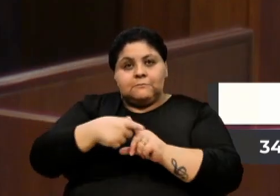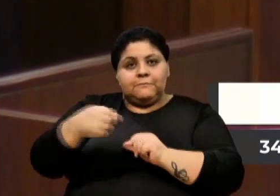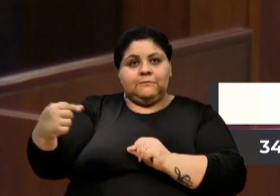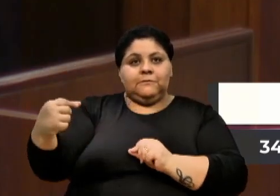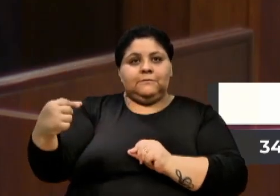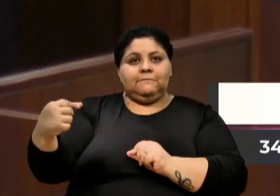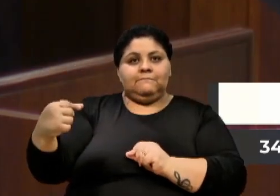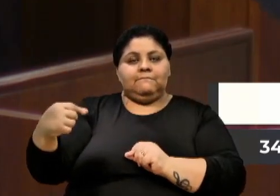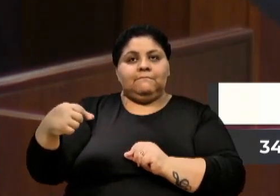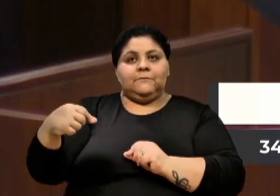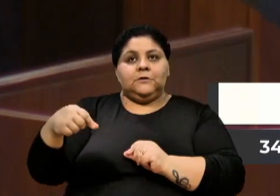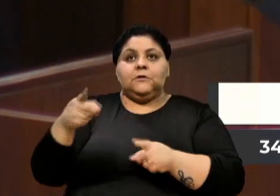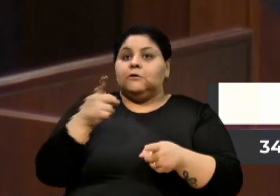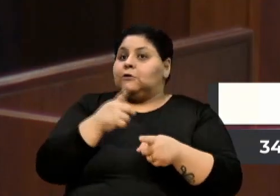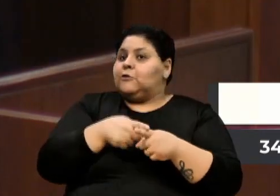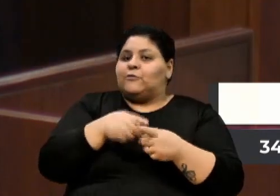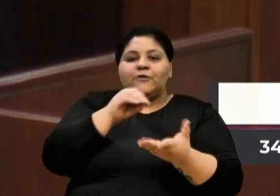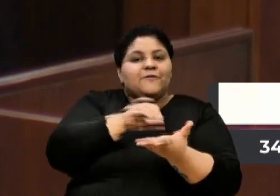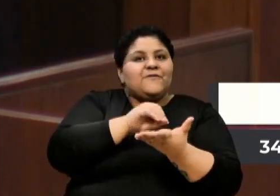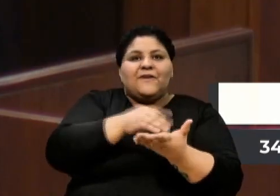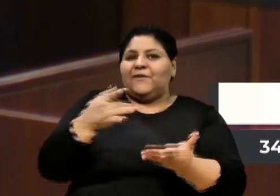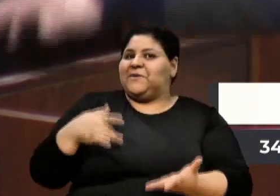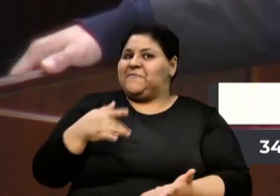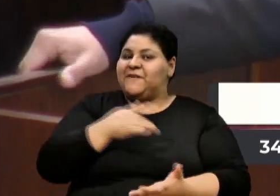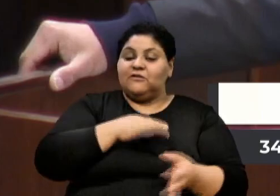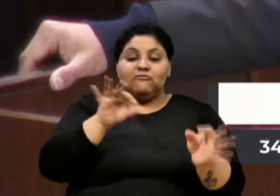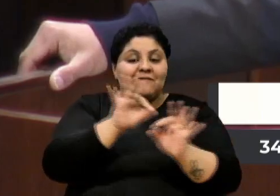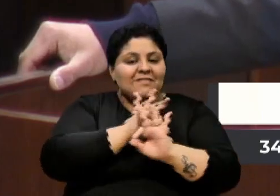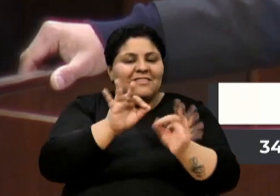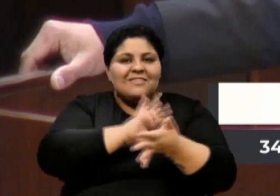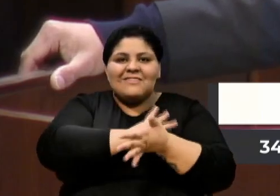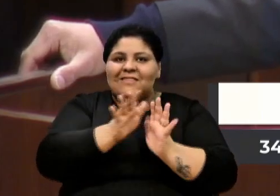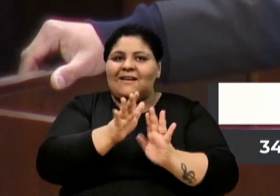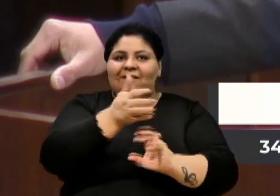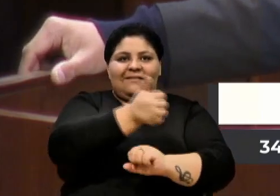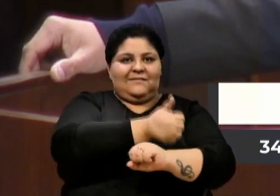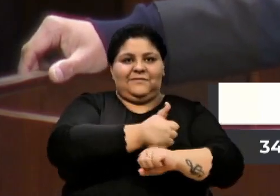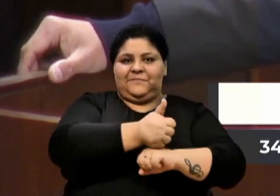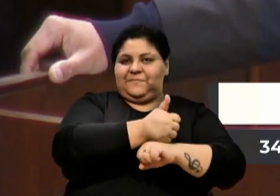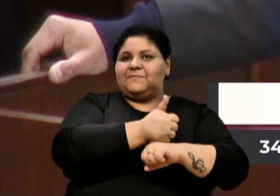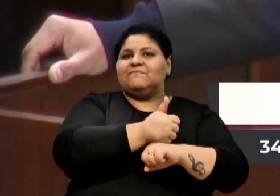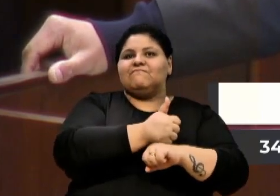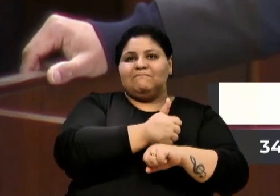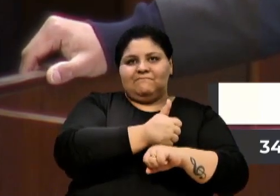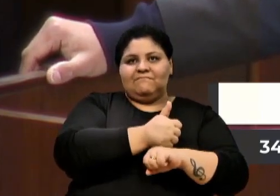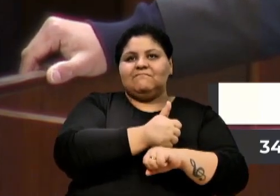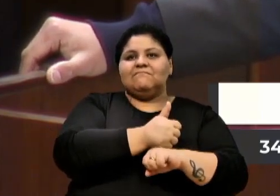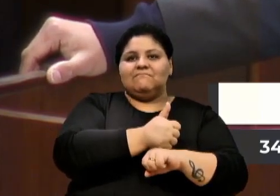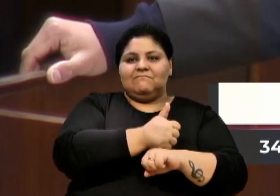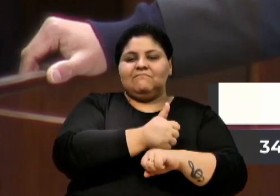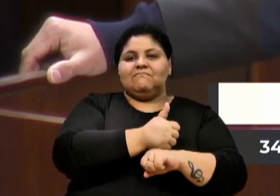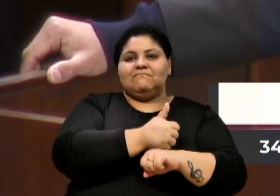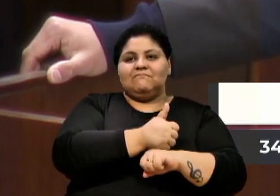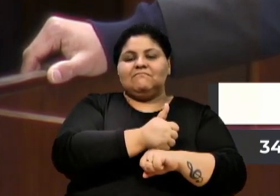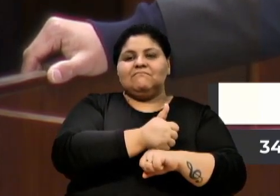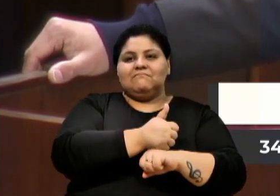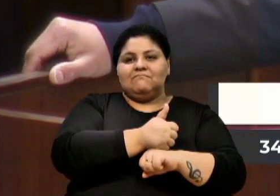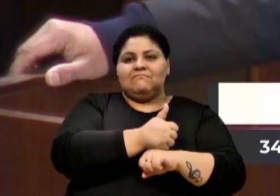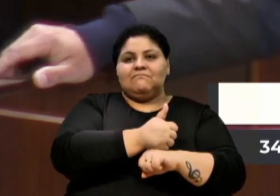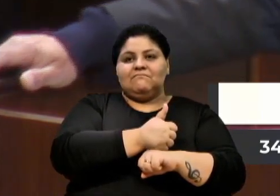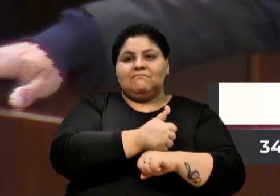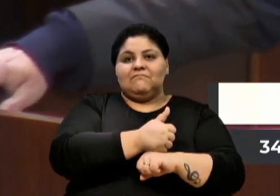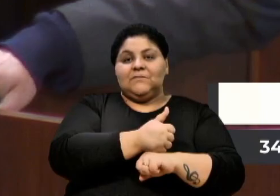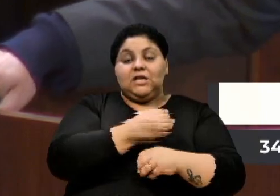porque eu não estava lá, não tem médico, nenhum profissional. E, conforme informações